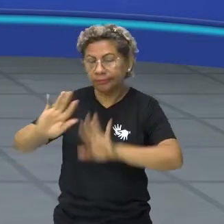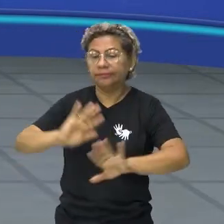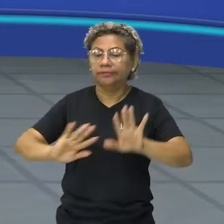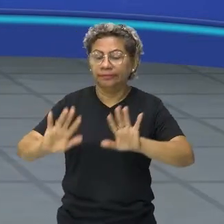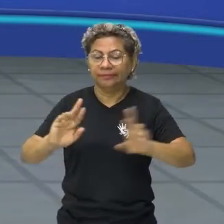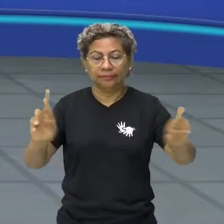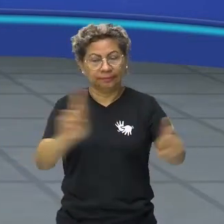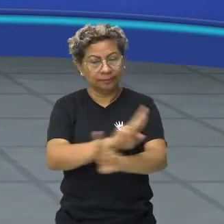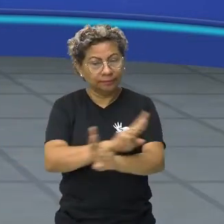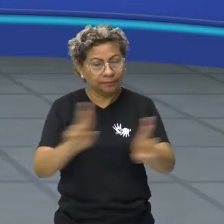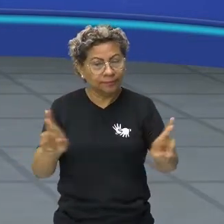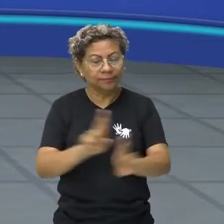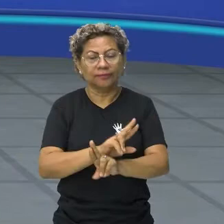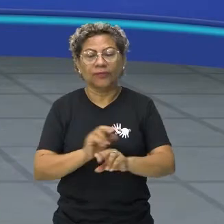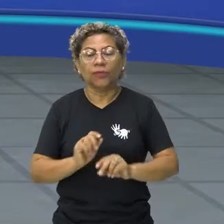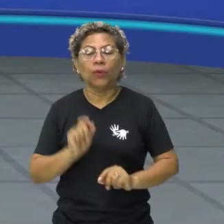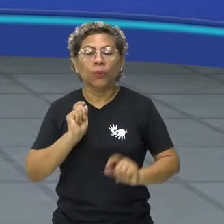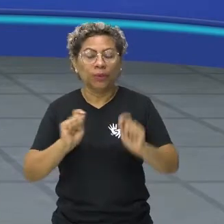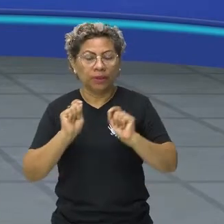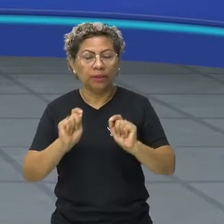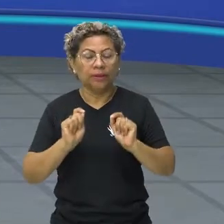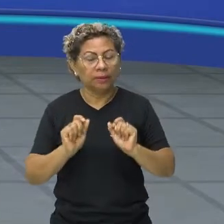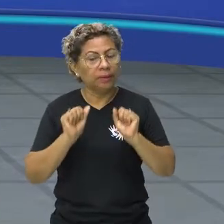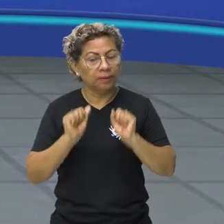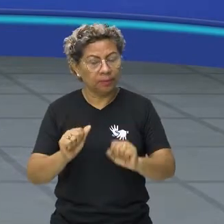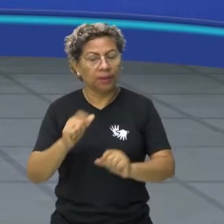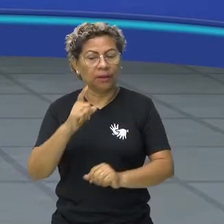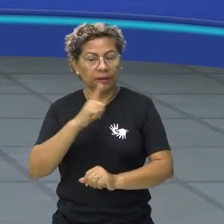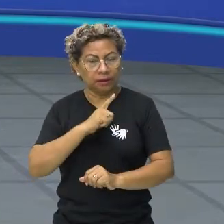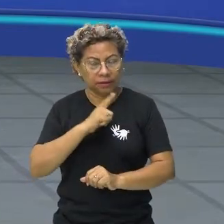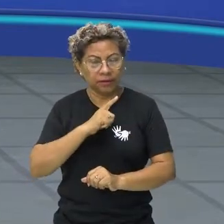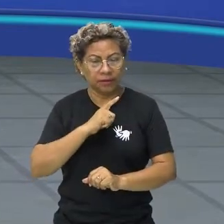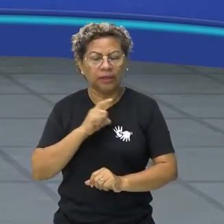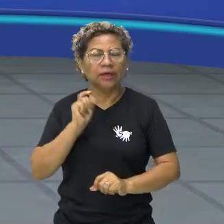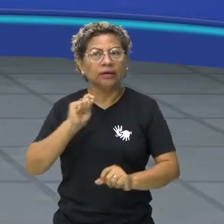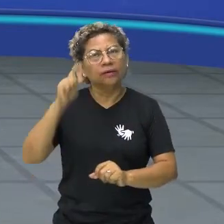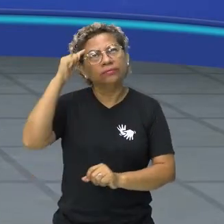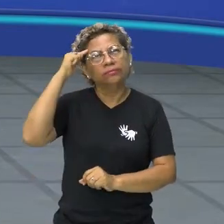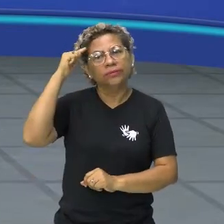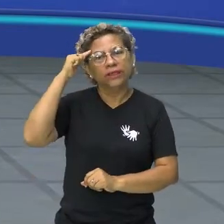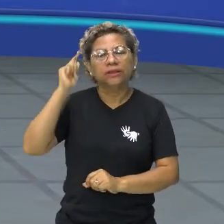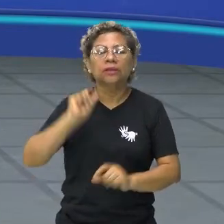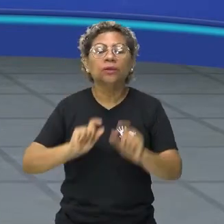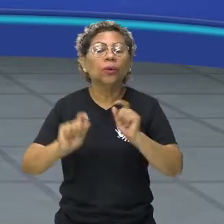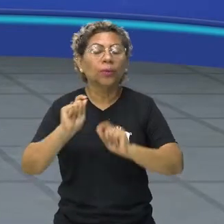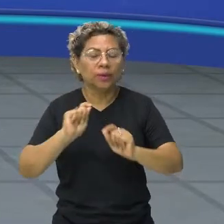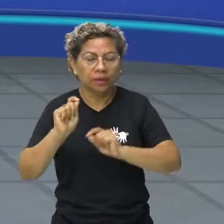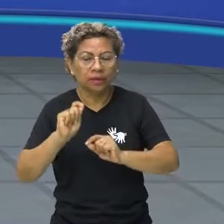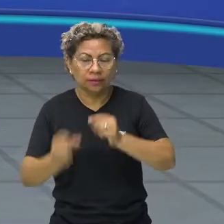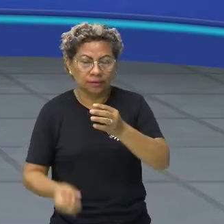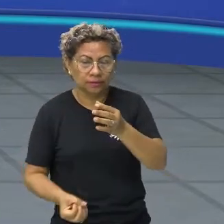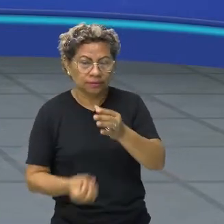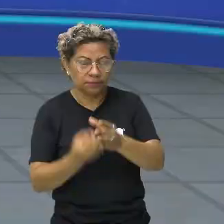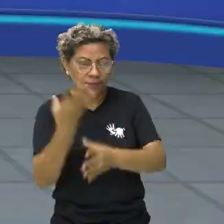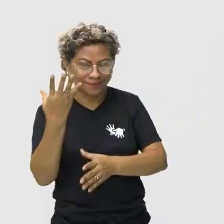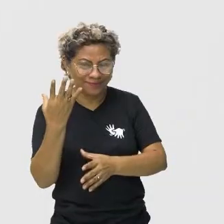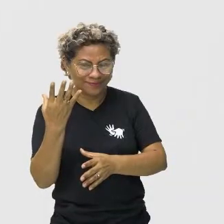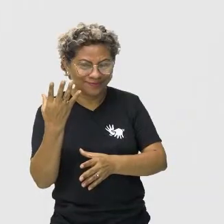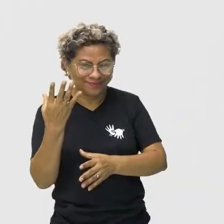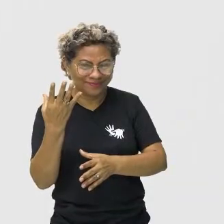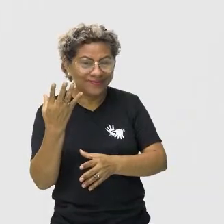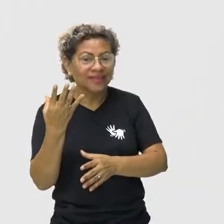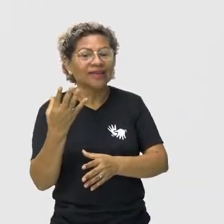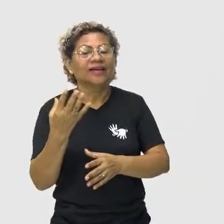gente verificar o que pode ocorrer. Então acabou surgindo o quê? A Organização